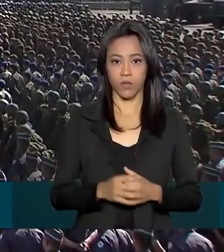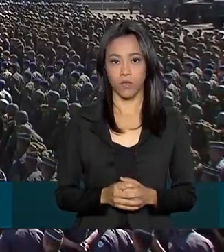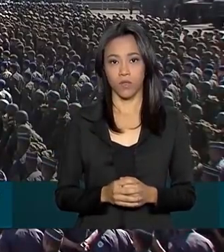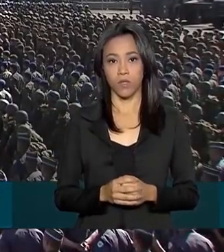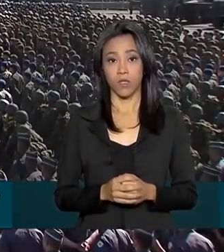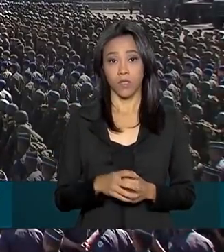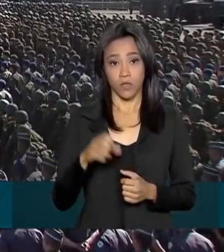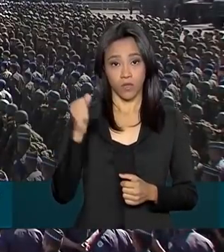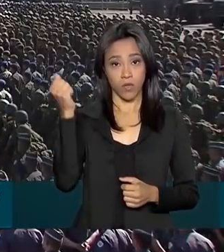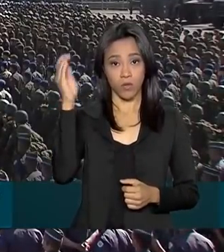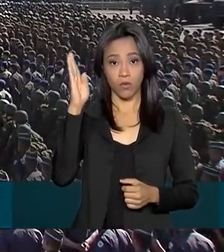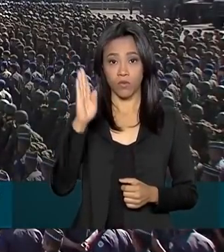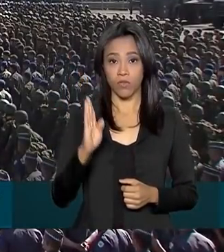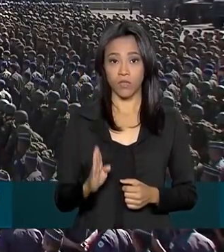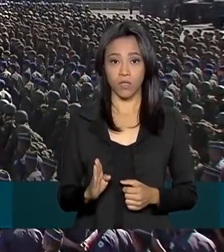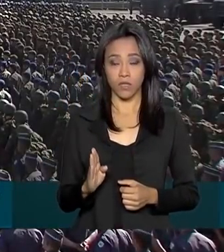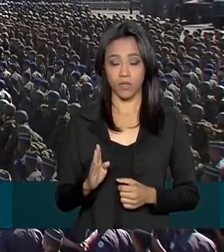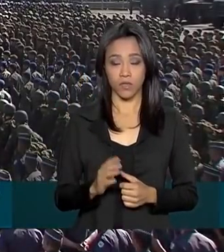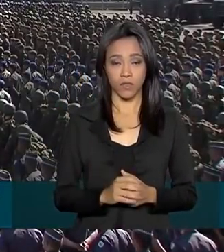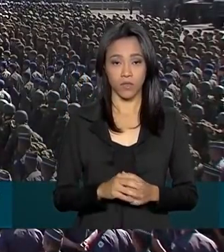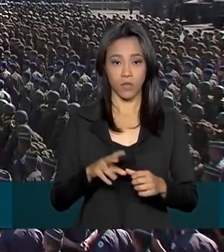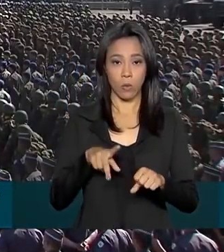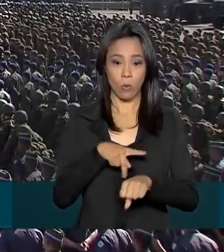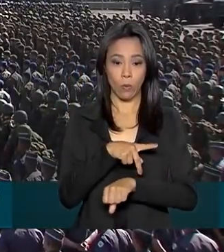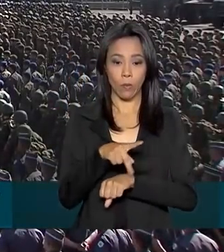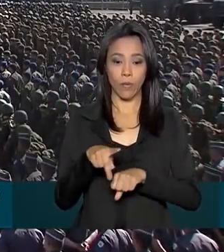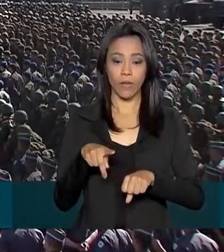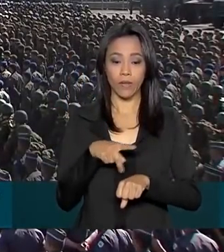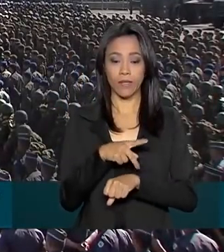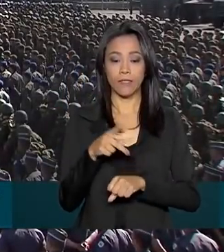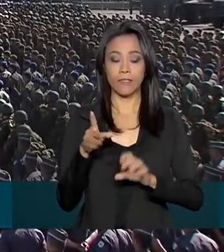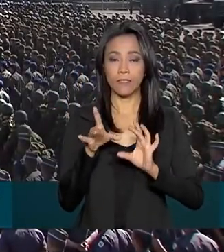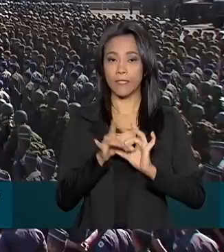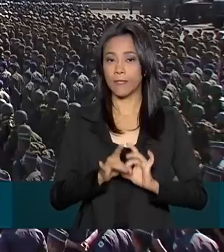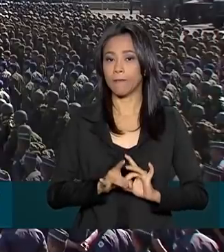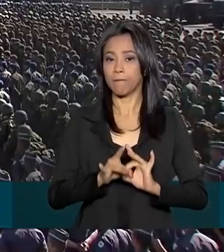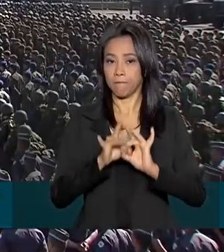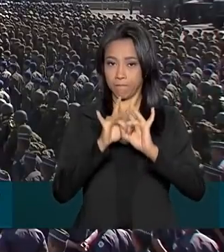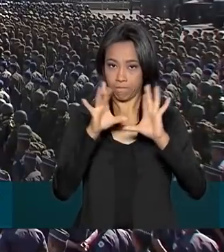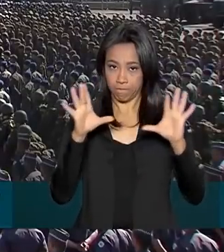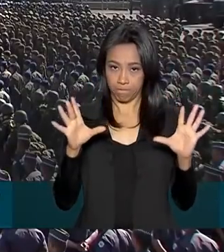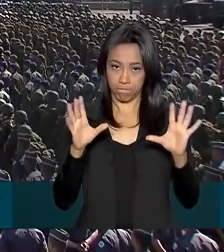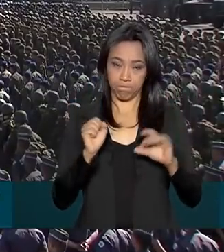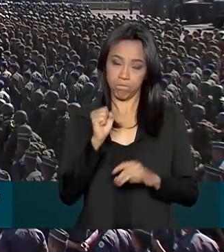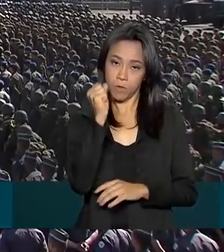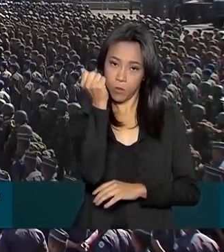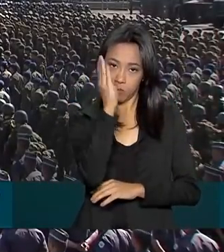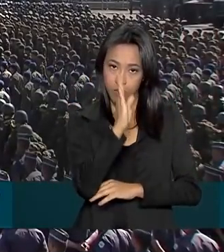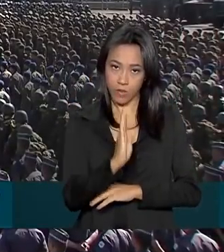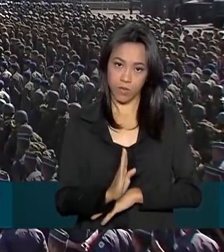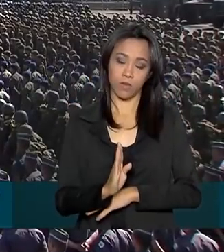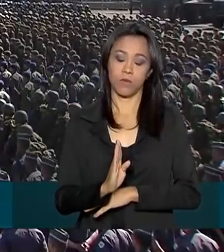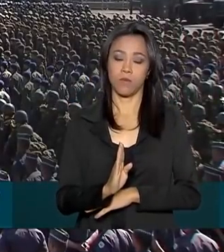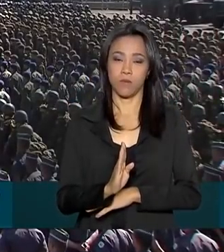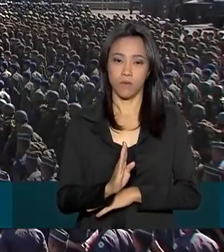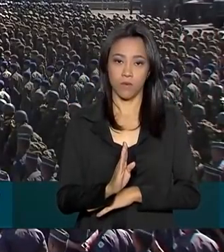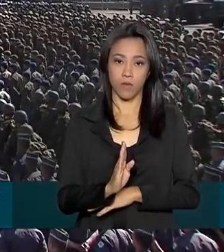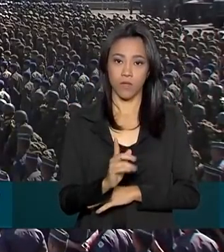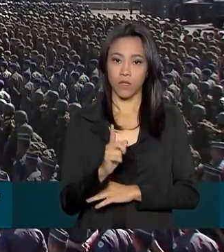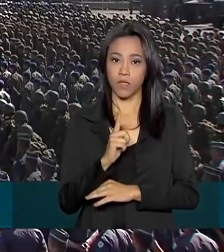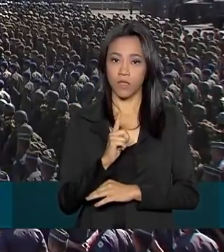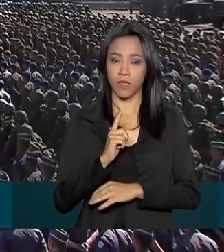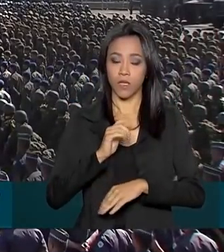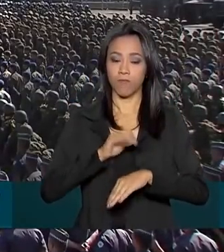que o Brasil é um país independente, que o Brasil é um país que tem